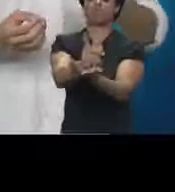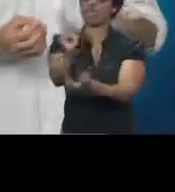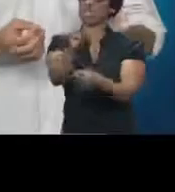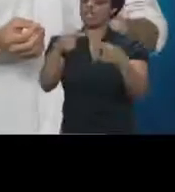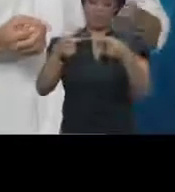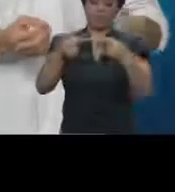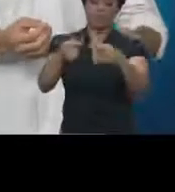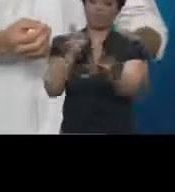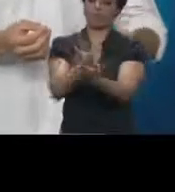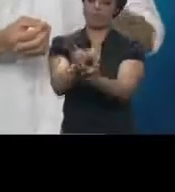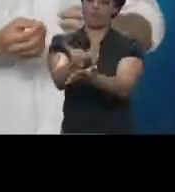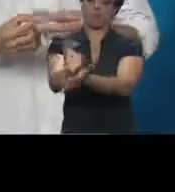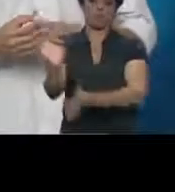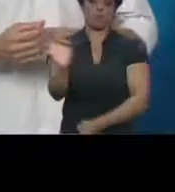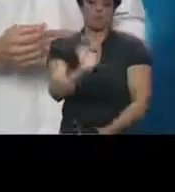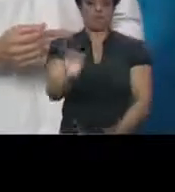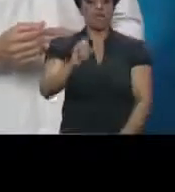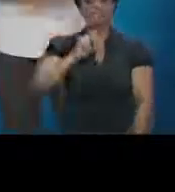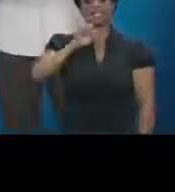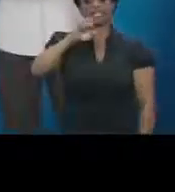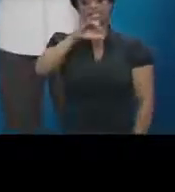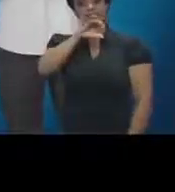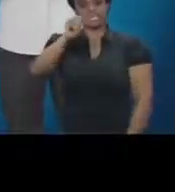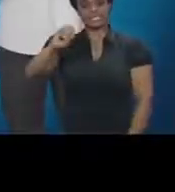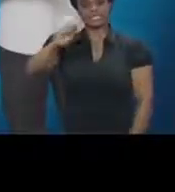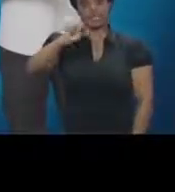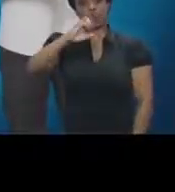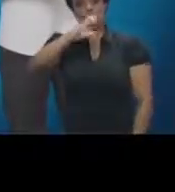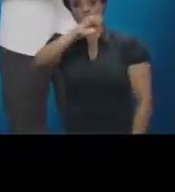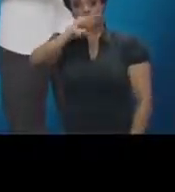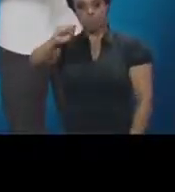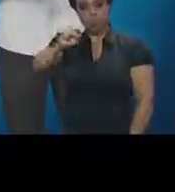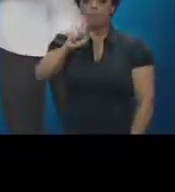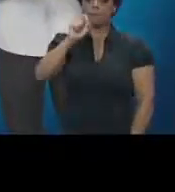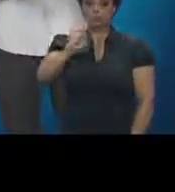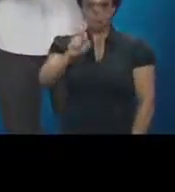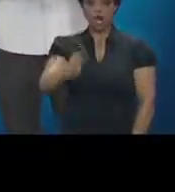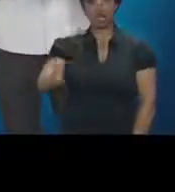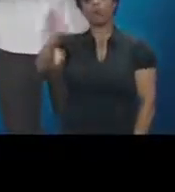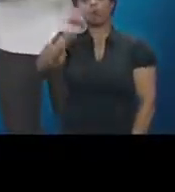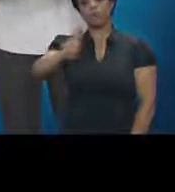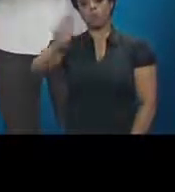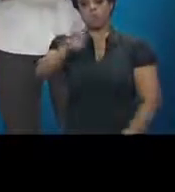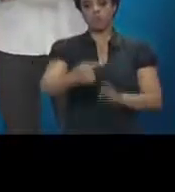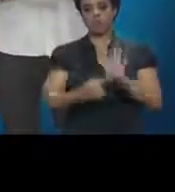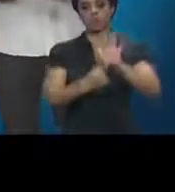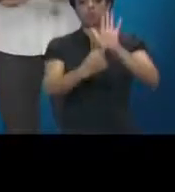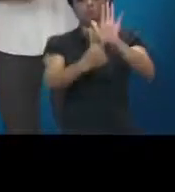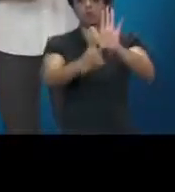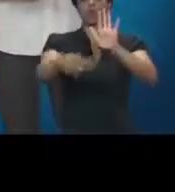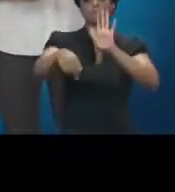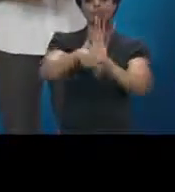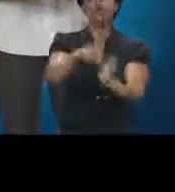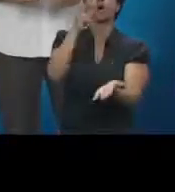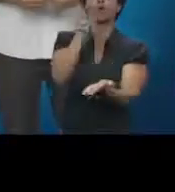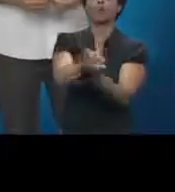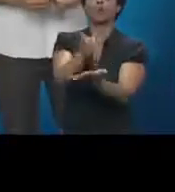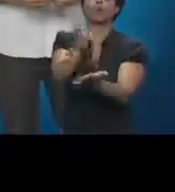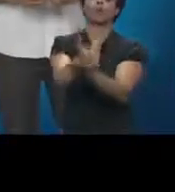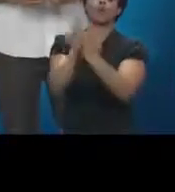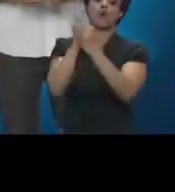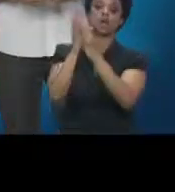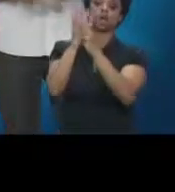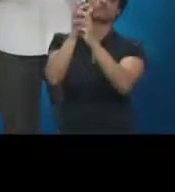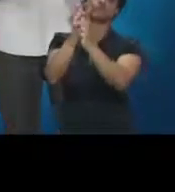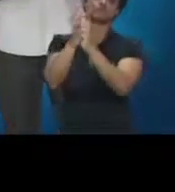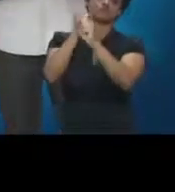séries infinitas de senos e cossenos. Uma função par pode ser representada pelo termo constante e pela soma dos